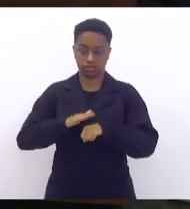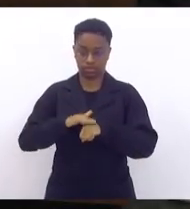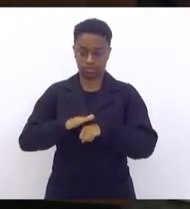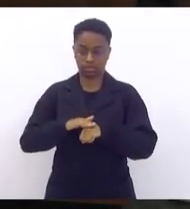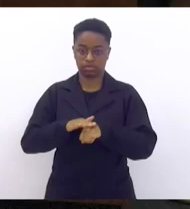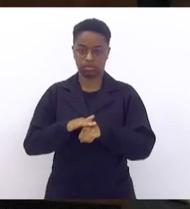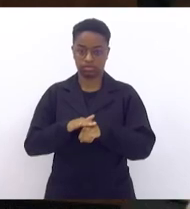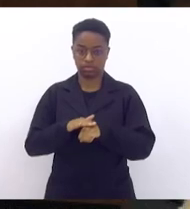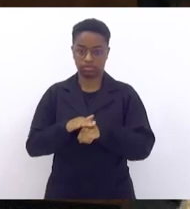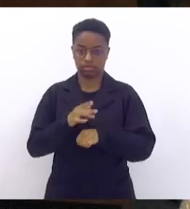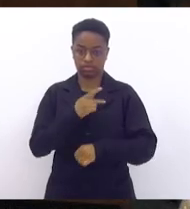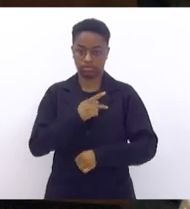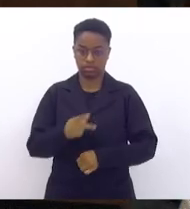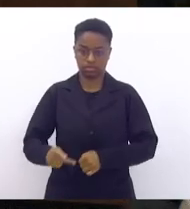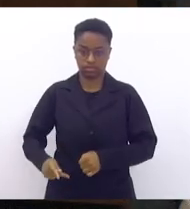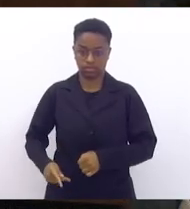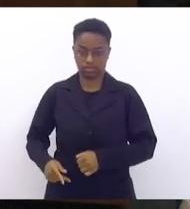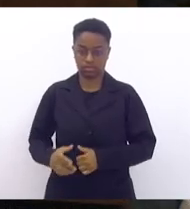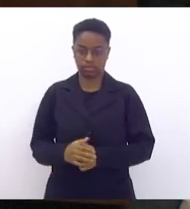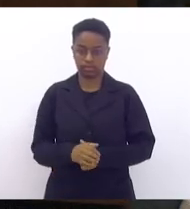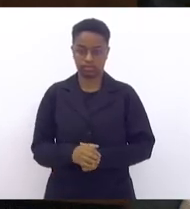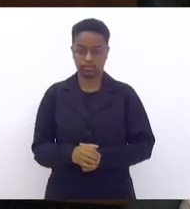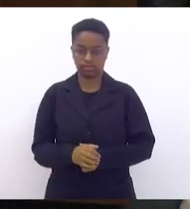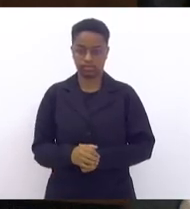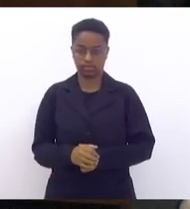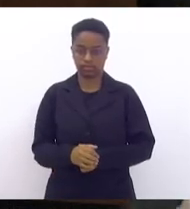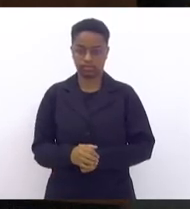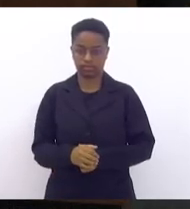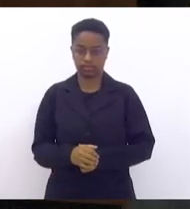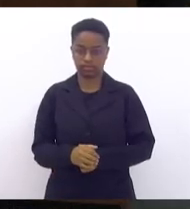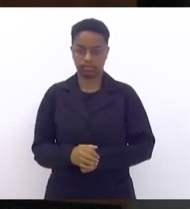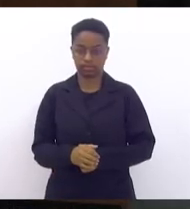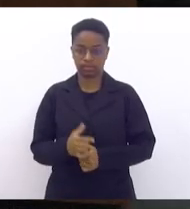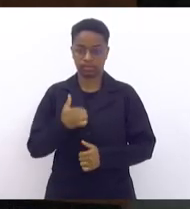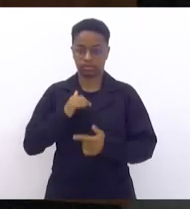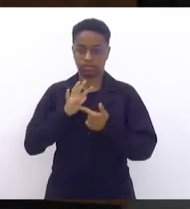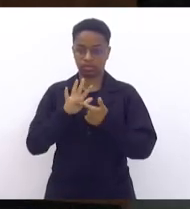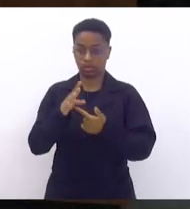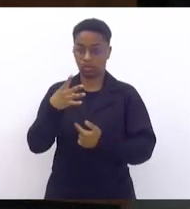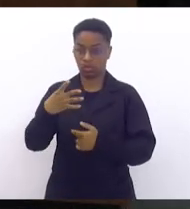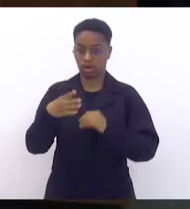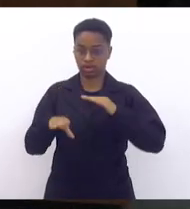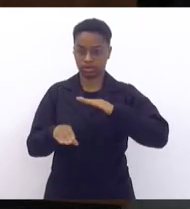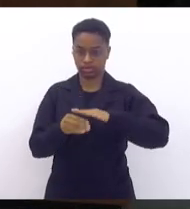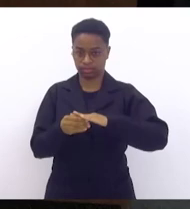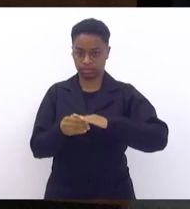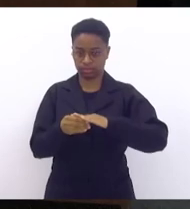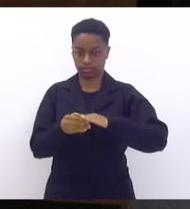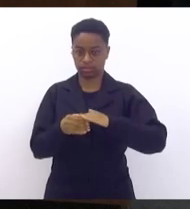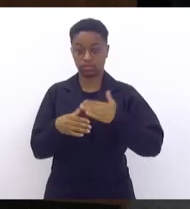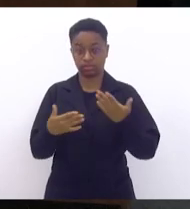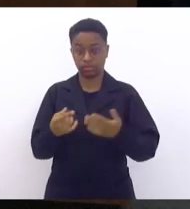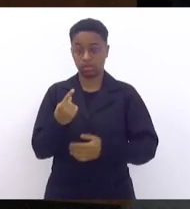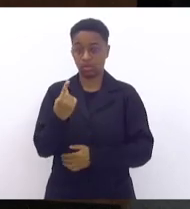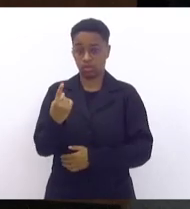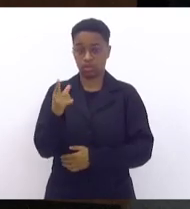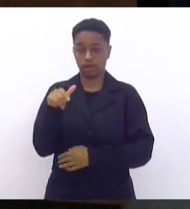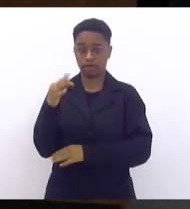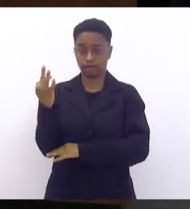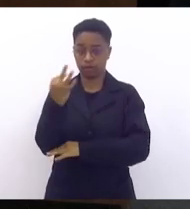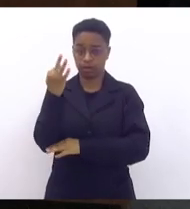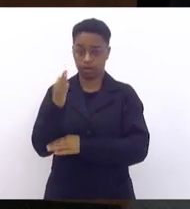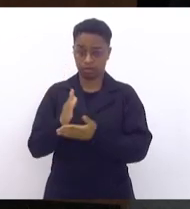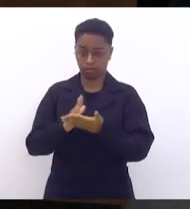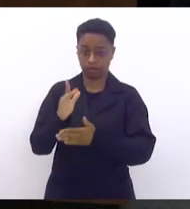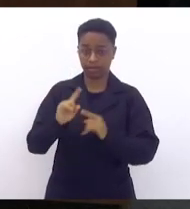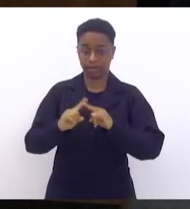presidente Rodrigo Bacelar, apresentei 4 emendas. Uma delas, que era mais formal, foi aprovada,